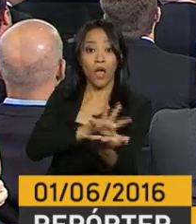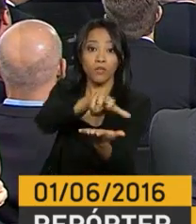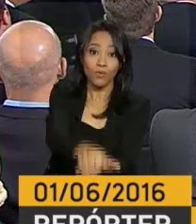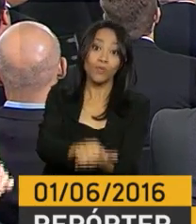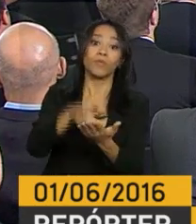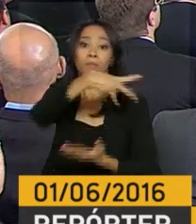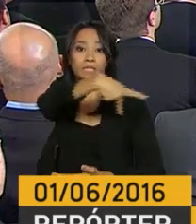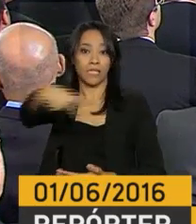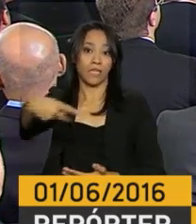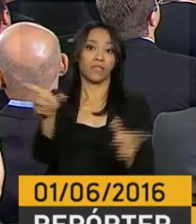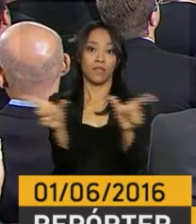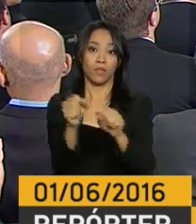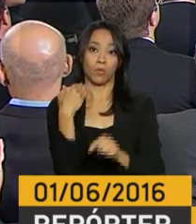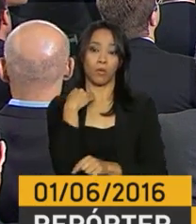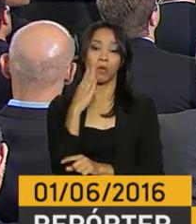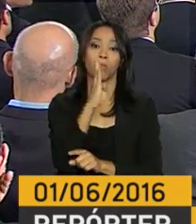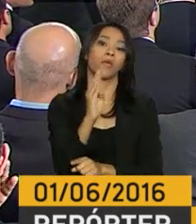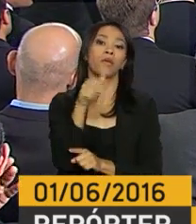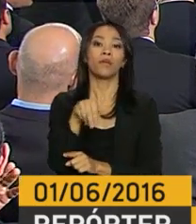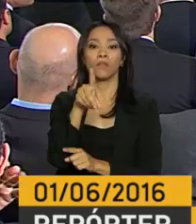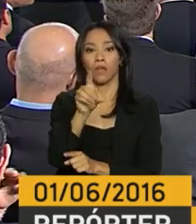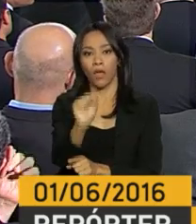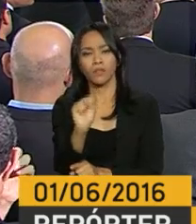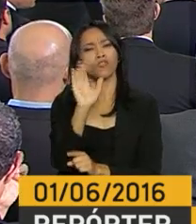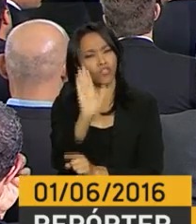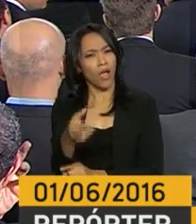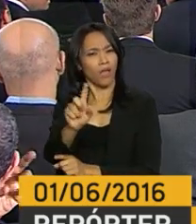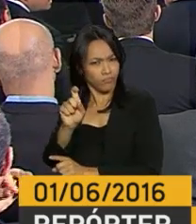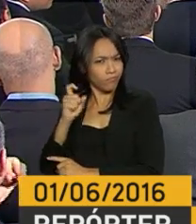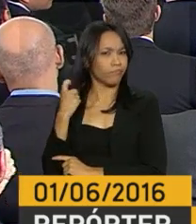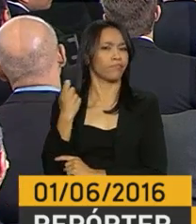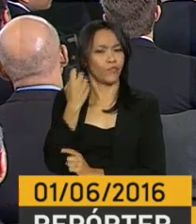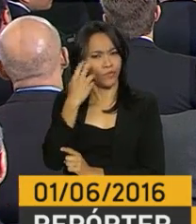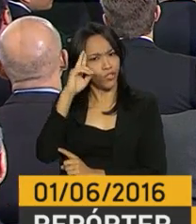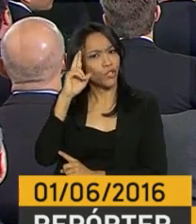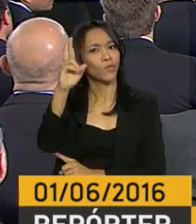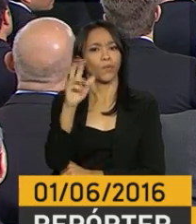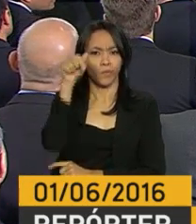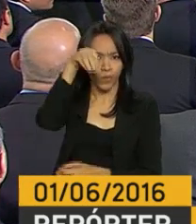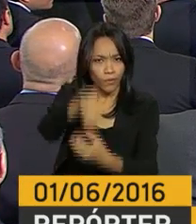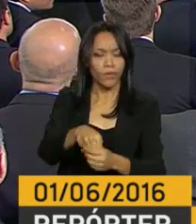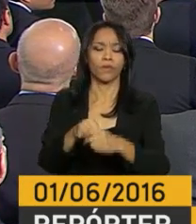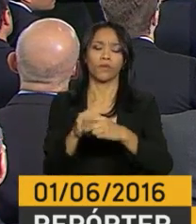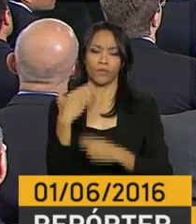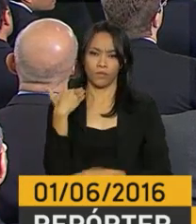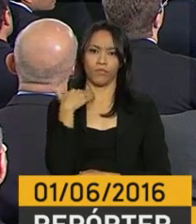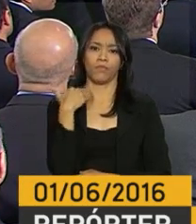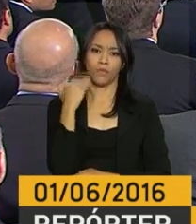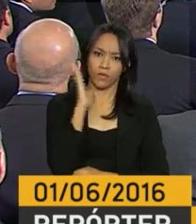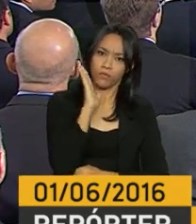BNDS como administradora públ Ela já foi diretora no próprio Banco Nacional de desenvolvimento